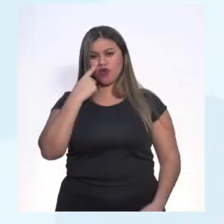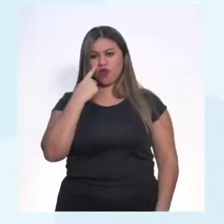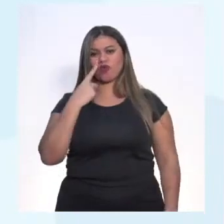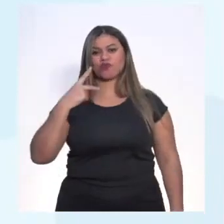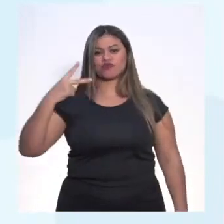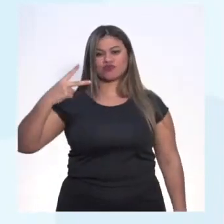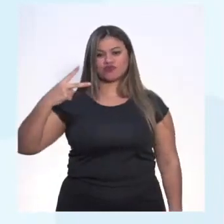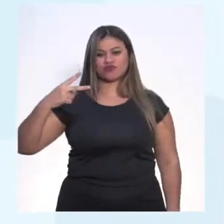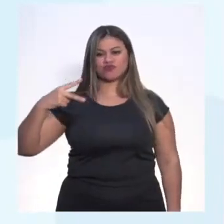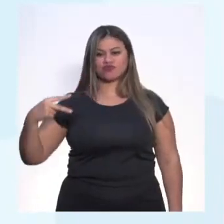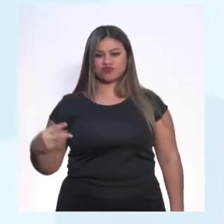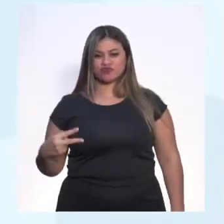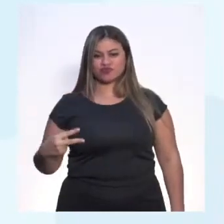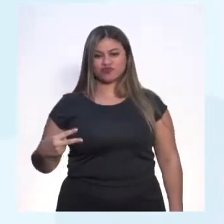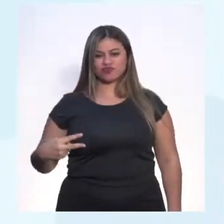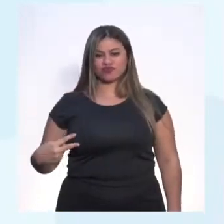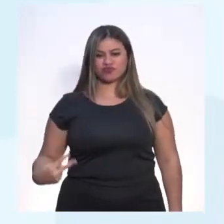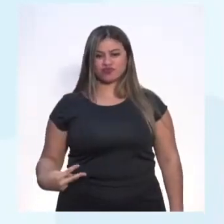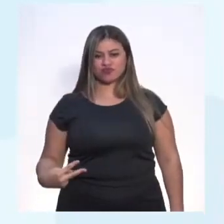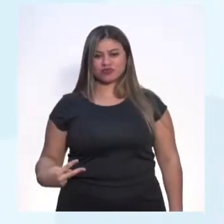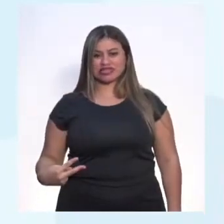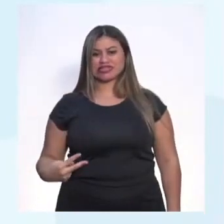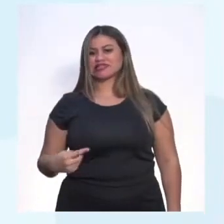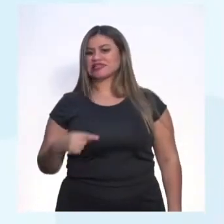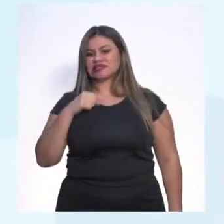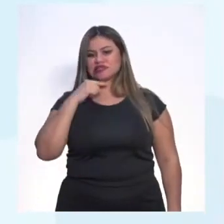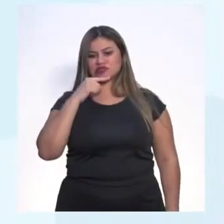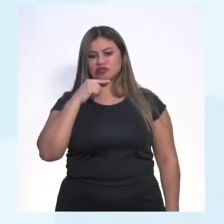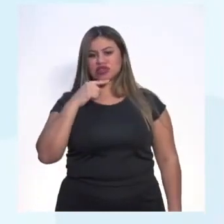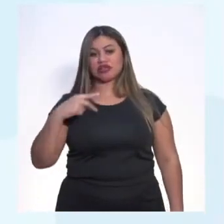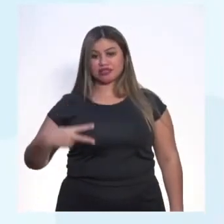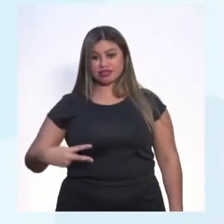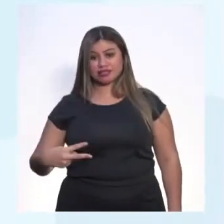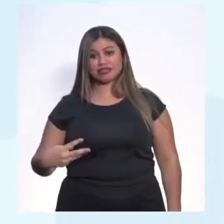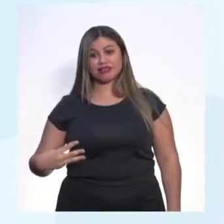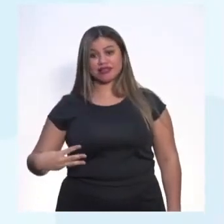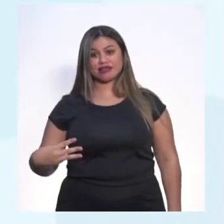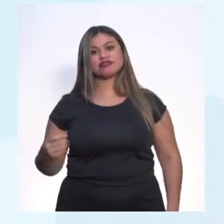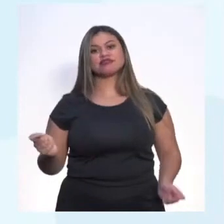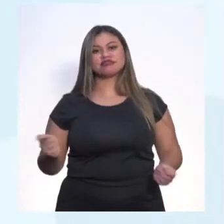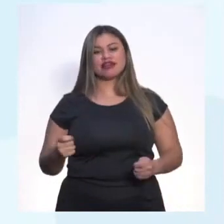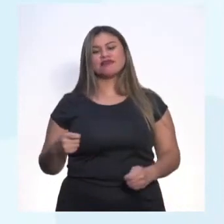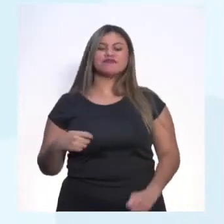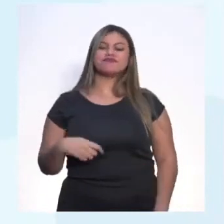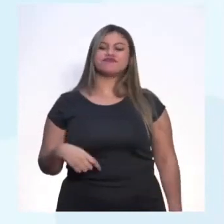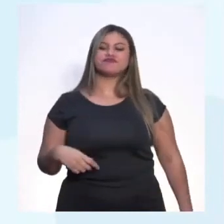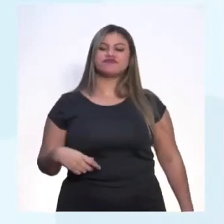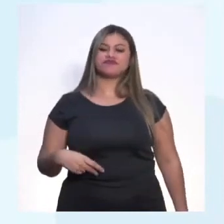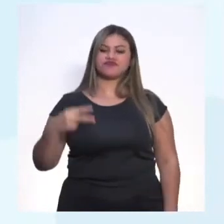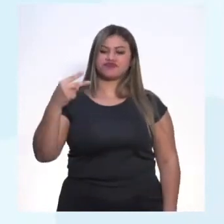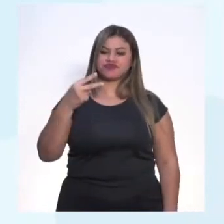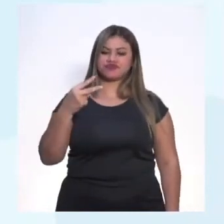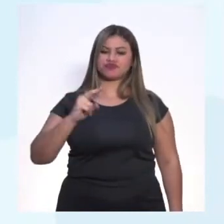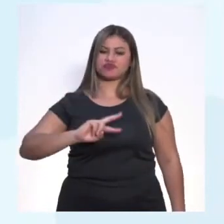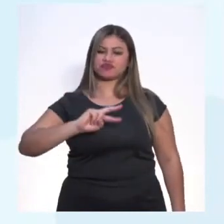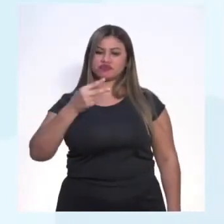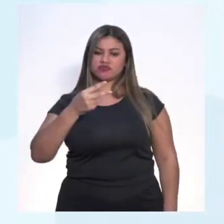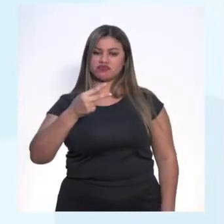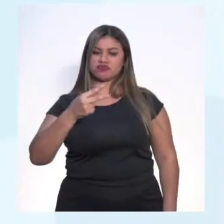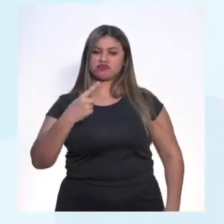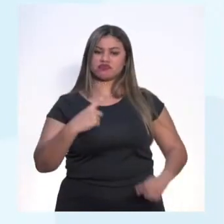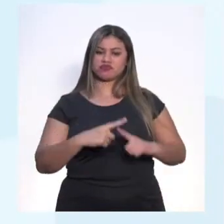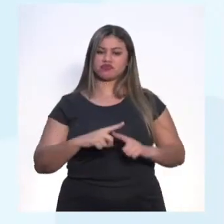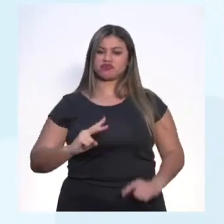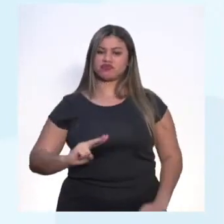ó. 2, 2. Opa, esse não dá, mas o 3 dá. Então, aqui vai ficar 2 ao